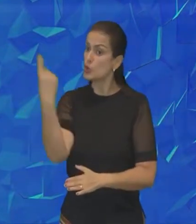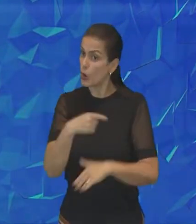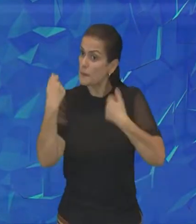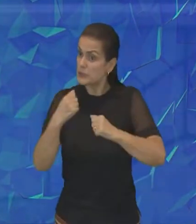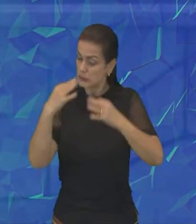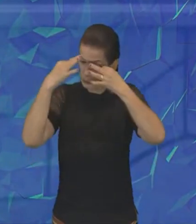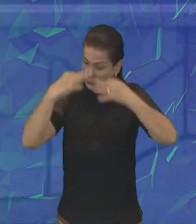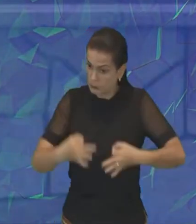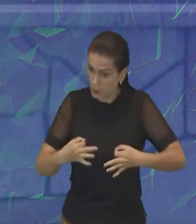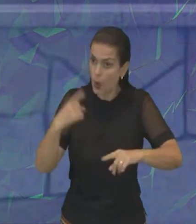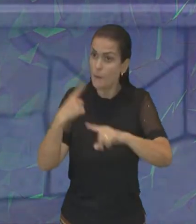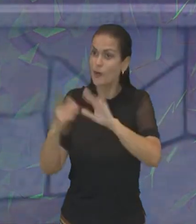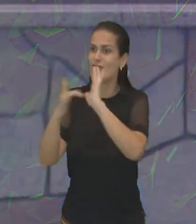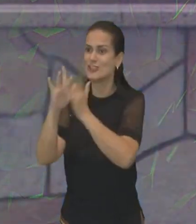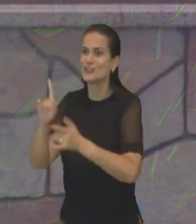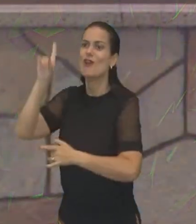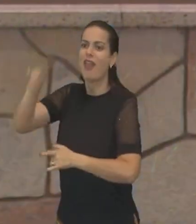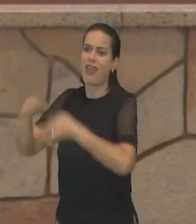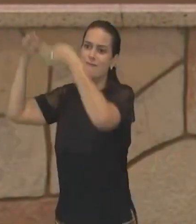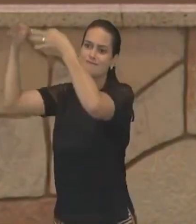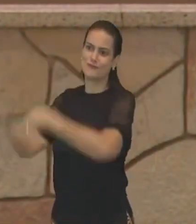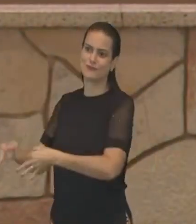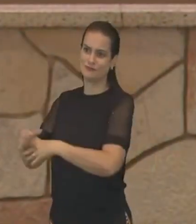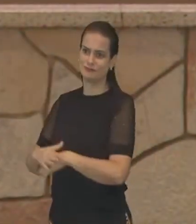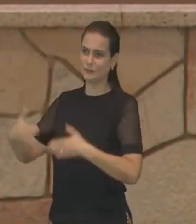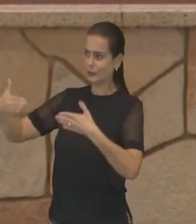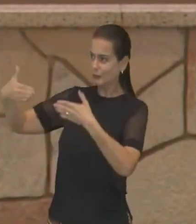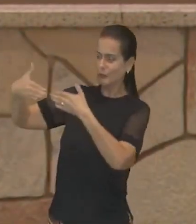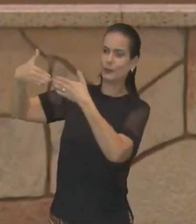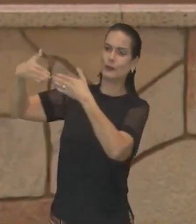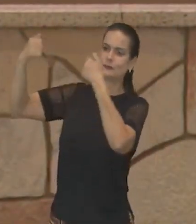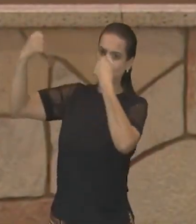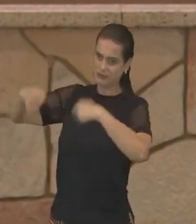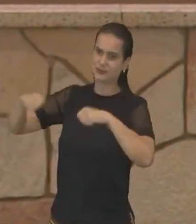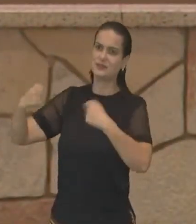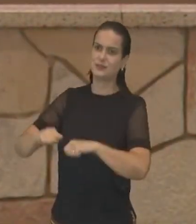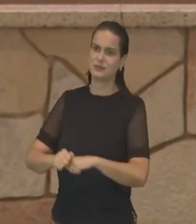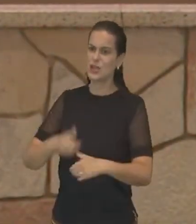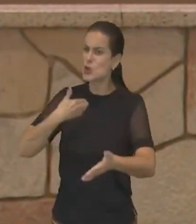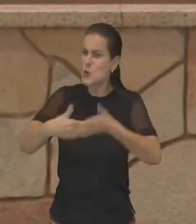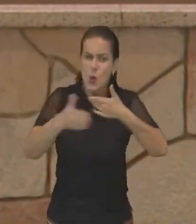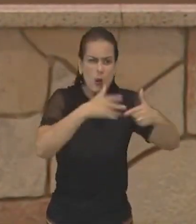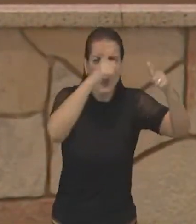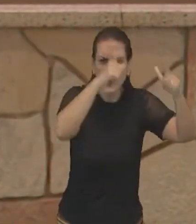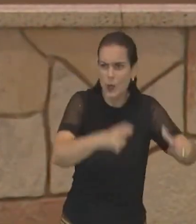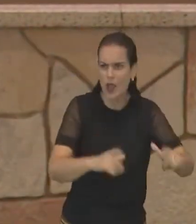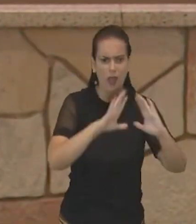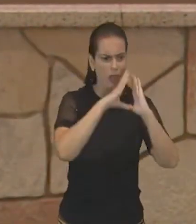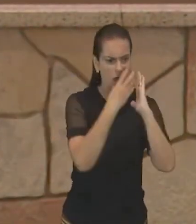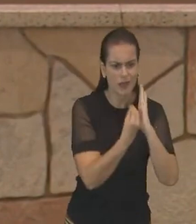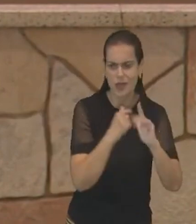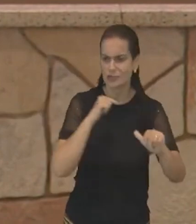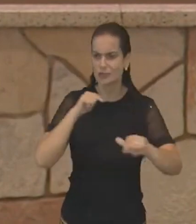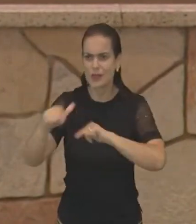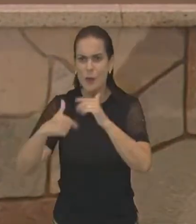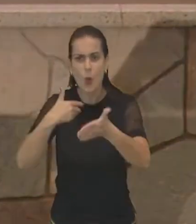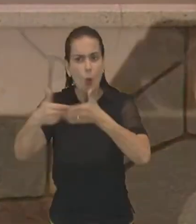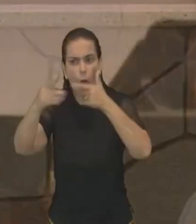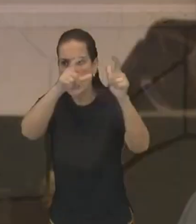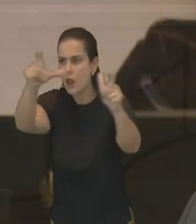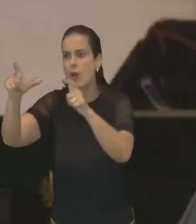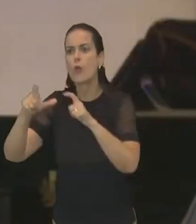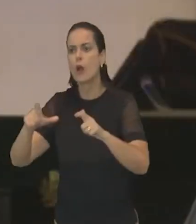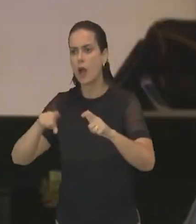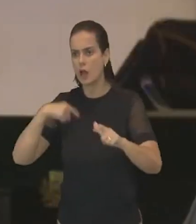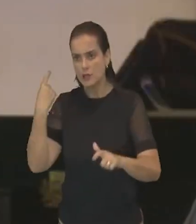santo. Então, o nosso procedimento, onde nós estivermos, seja na igreja, no trabalho, em qualquer lugar, seja este